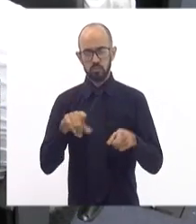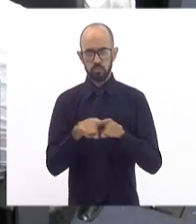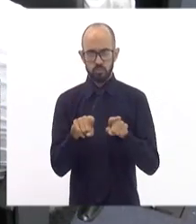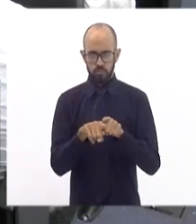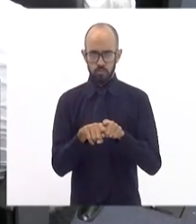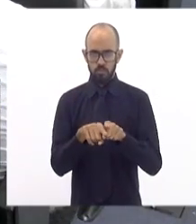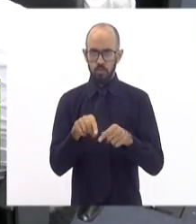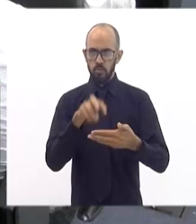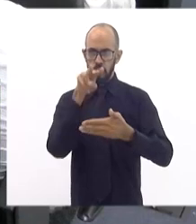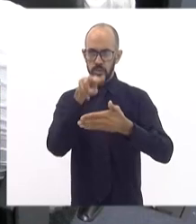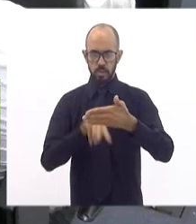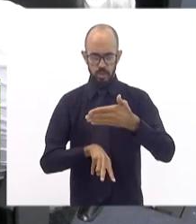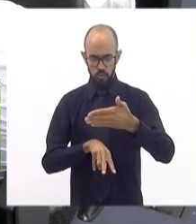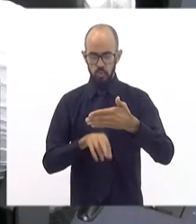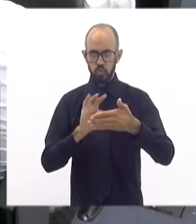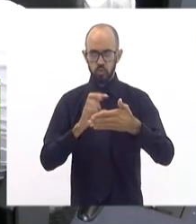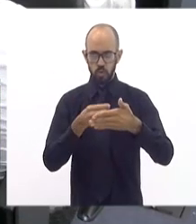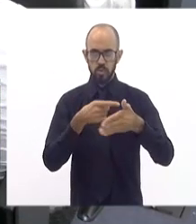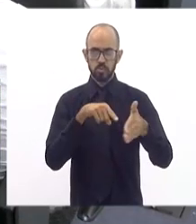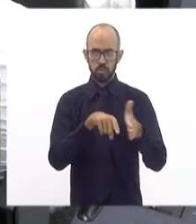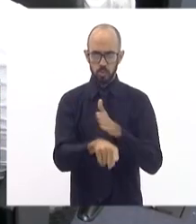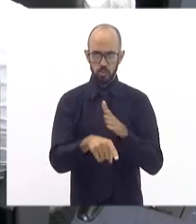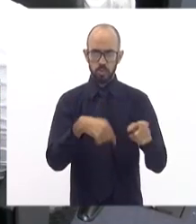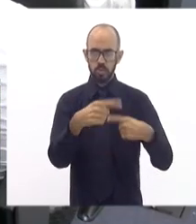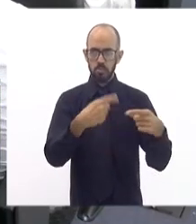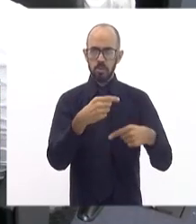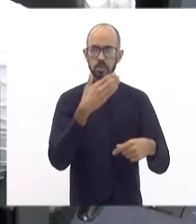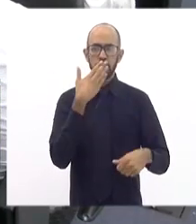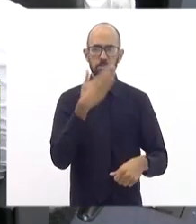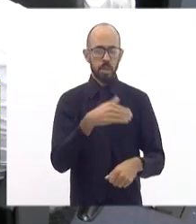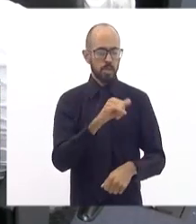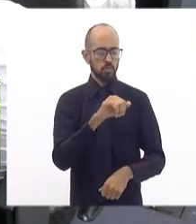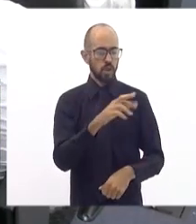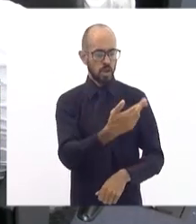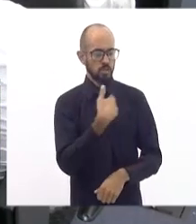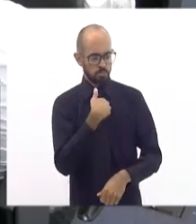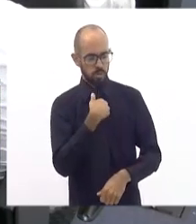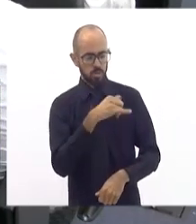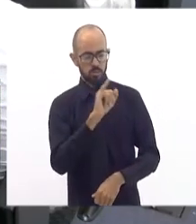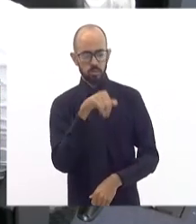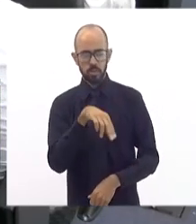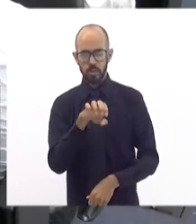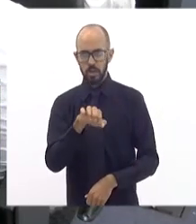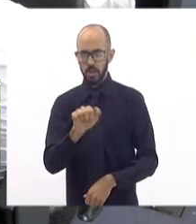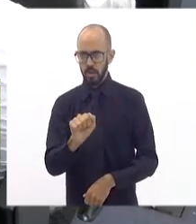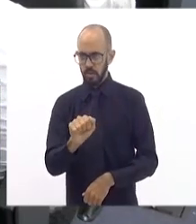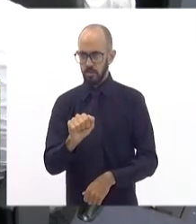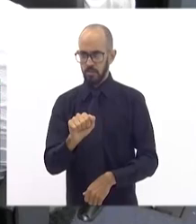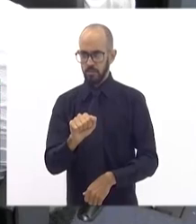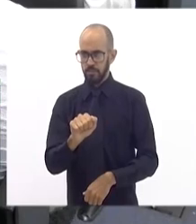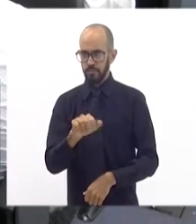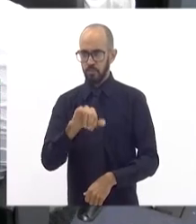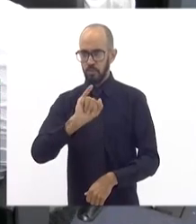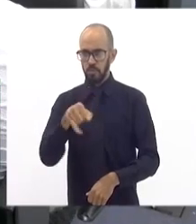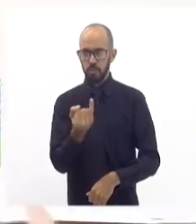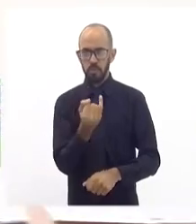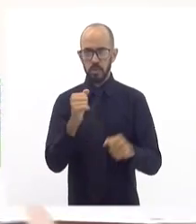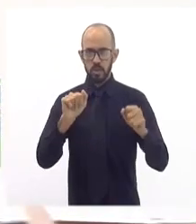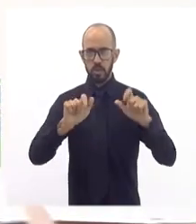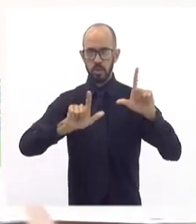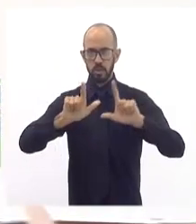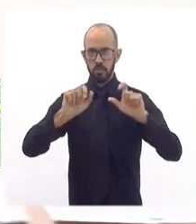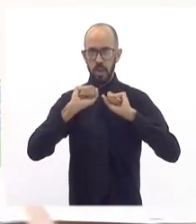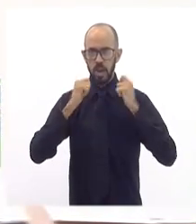fazer e tudo aqui já as perguntas que depois eu Solicito a resposta de ideia vou aproveitar que nós estamos na TV alerj